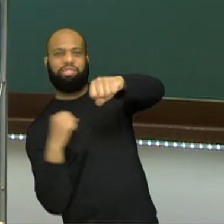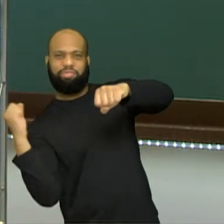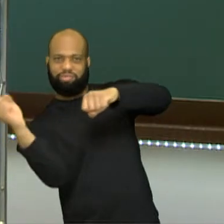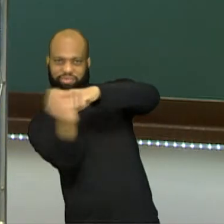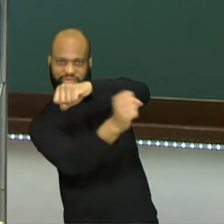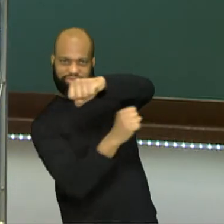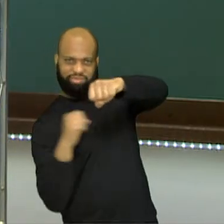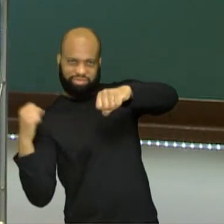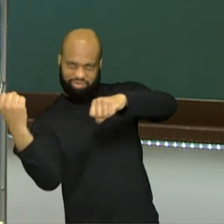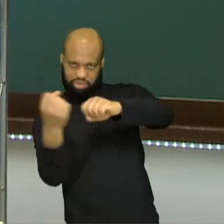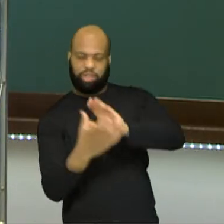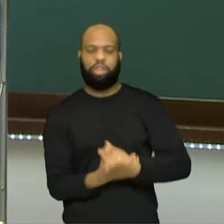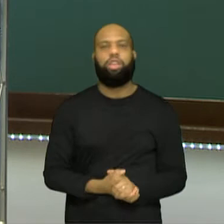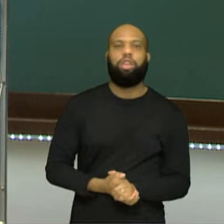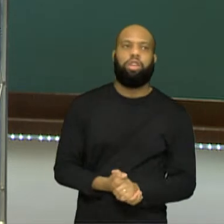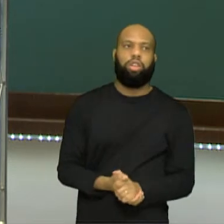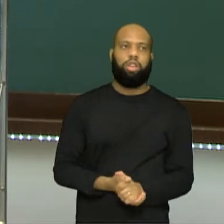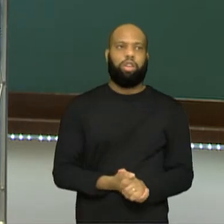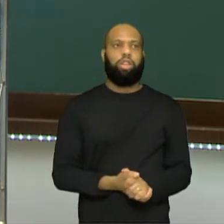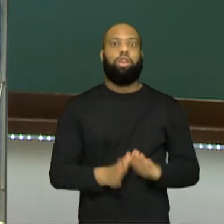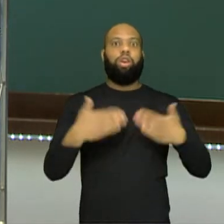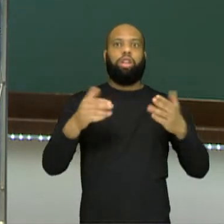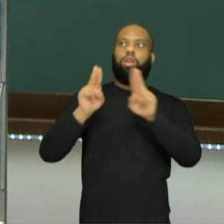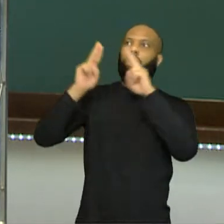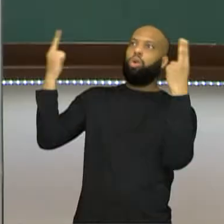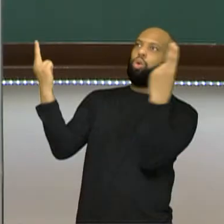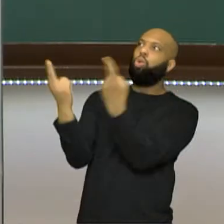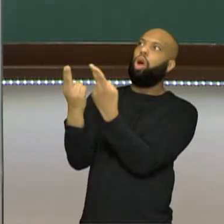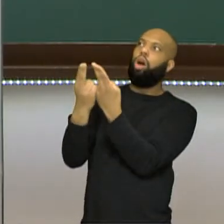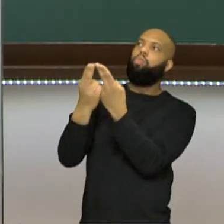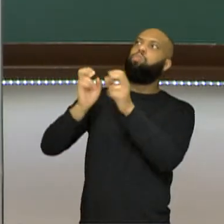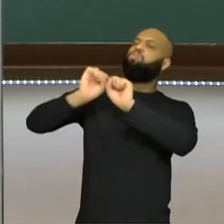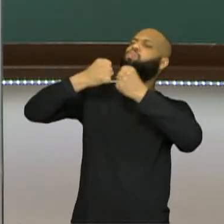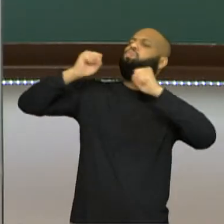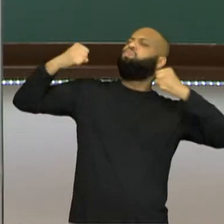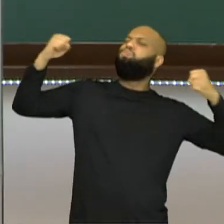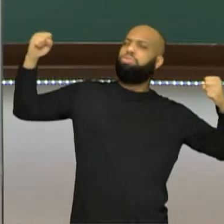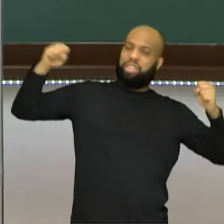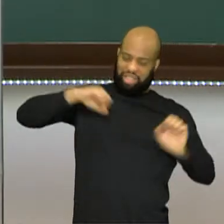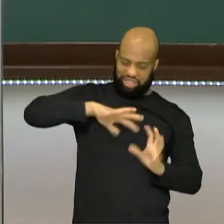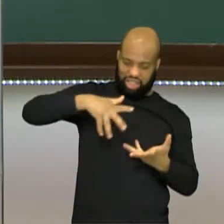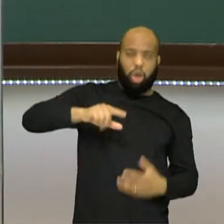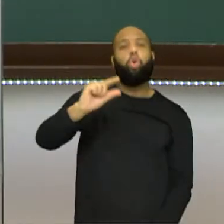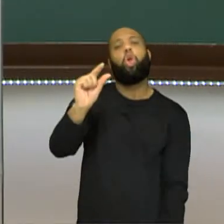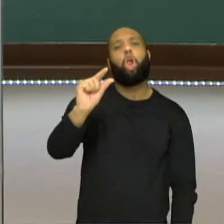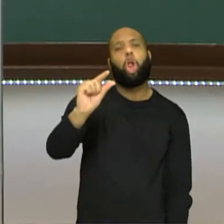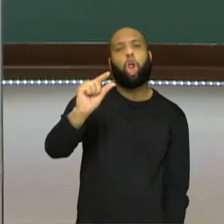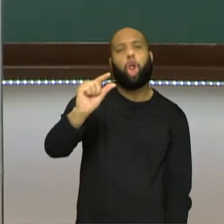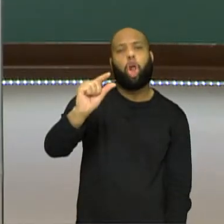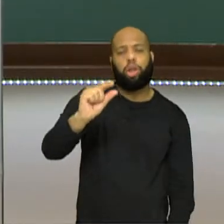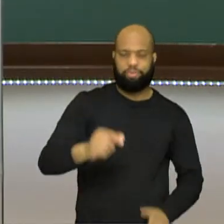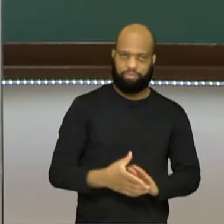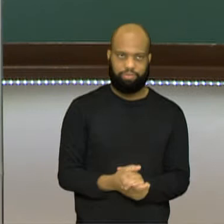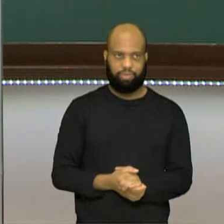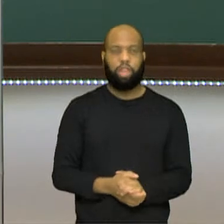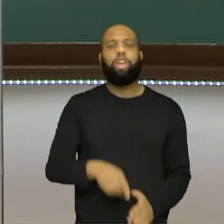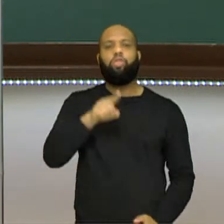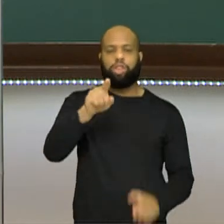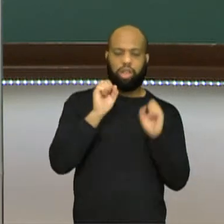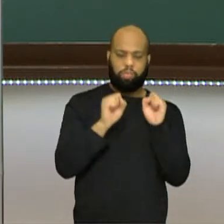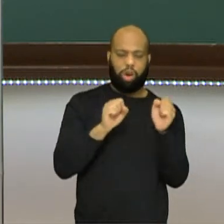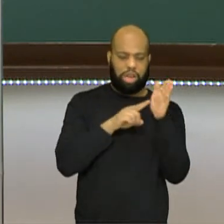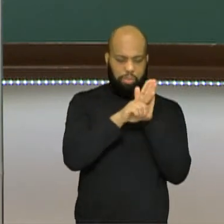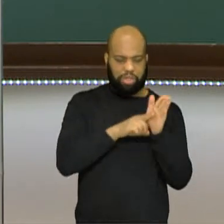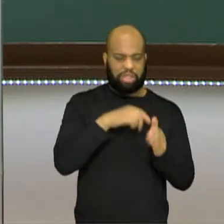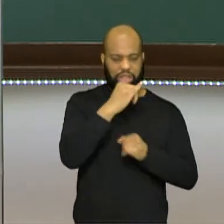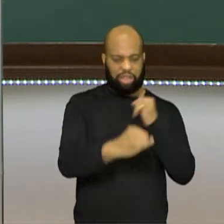rotação. Comparada com a vastidão do universo, a Terra é, ó, um grãozinho de areia. Recomendo a vocês procurarem na internet,